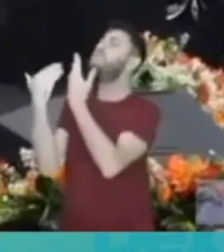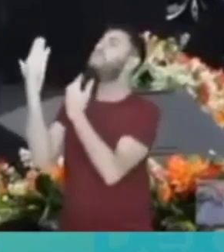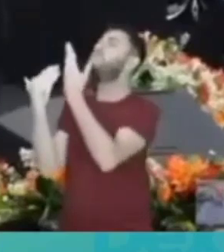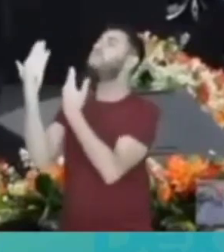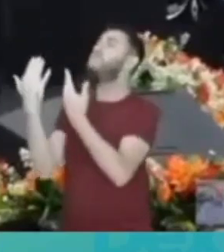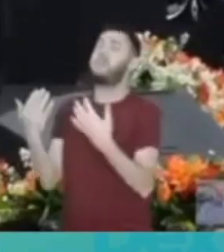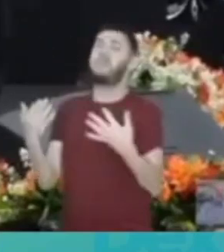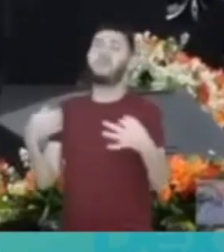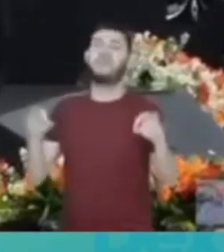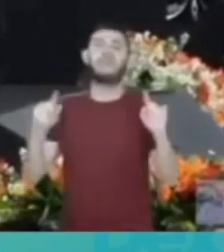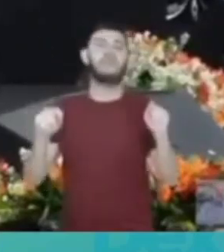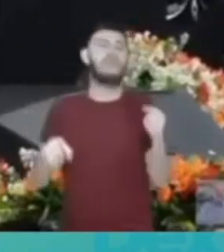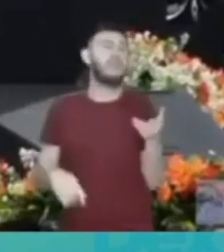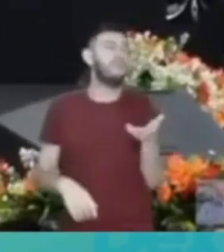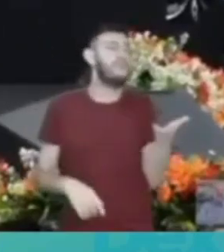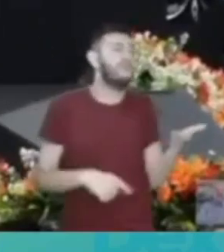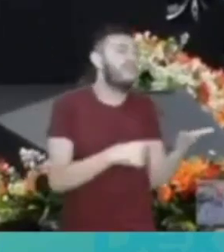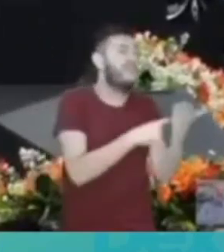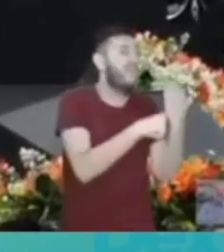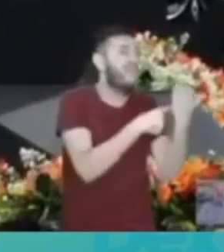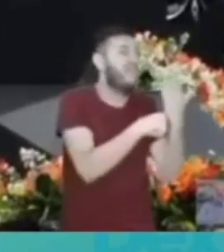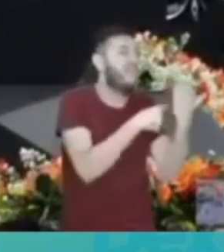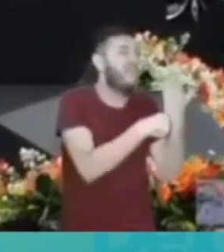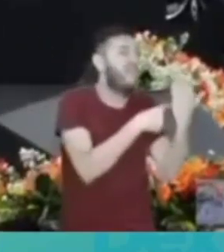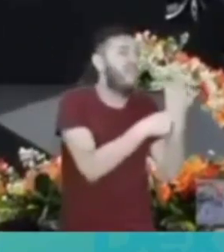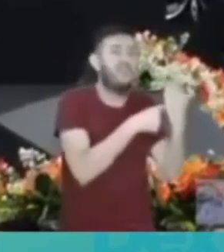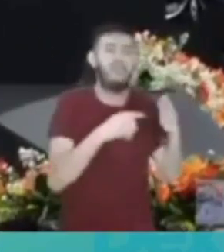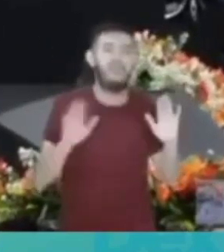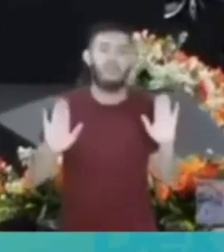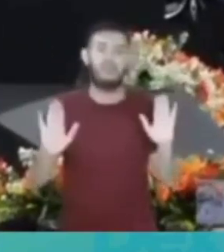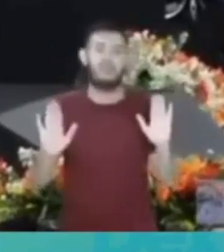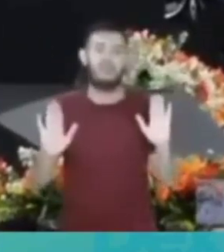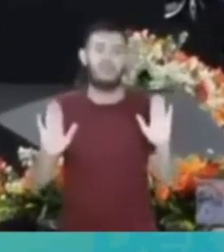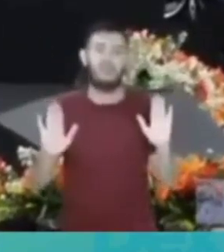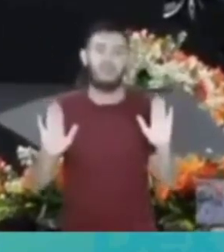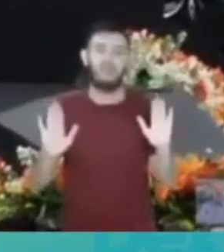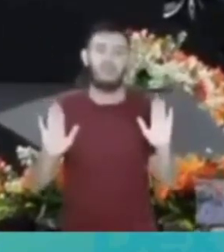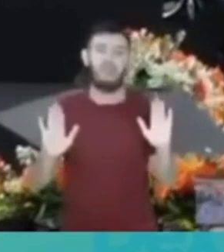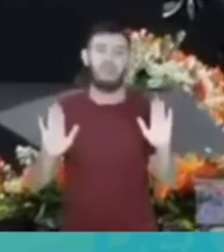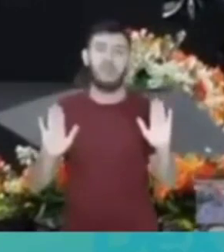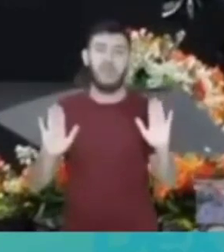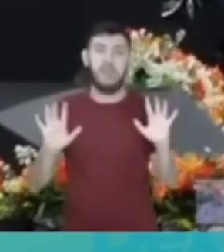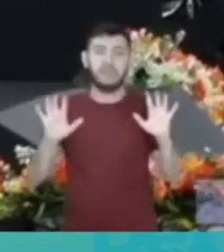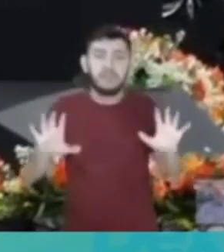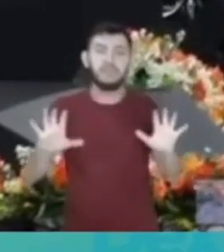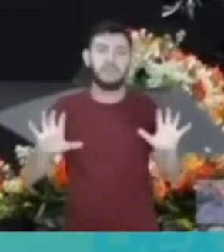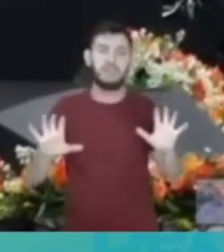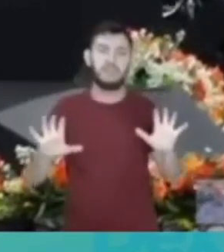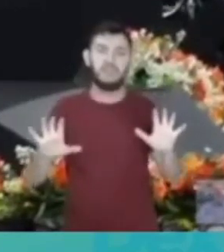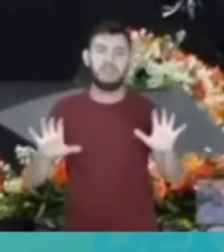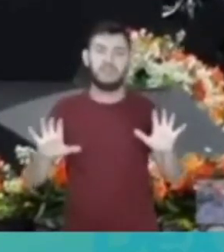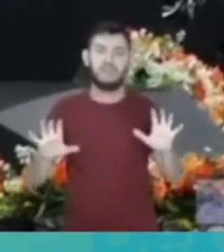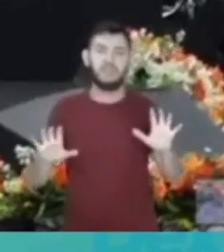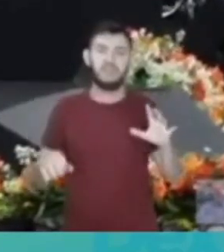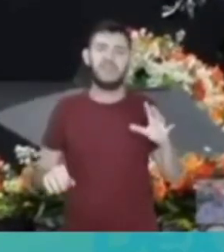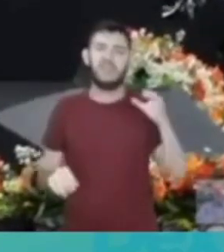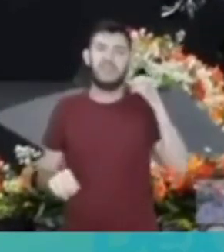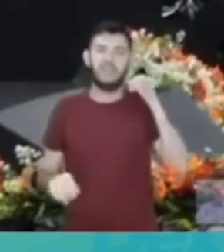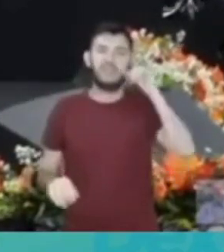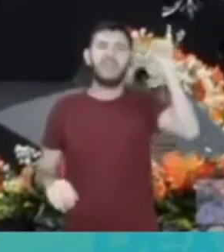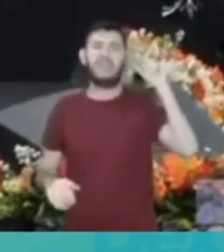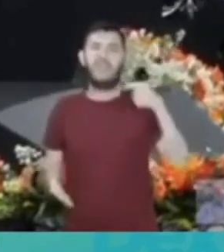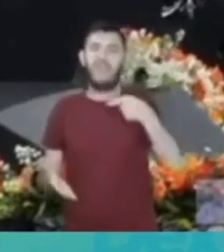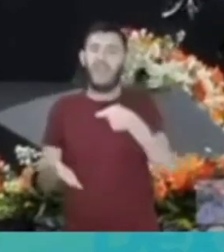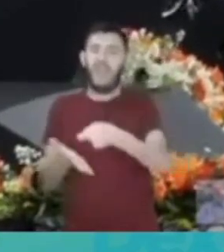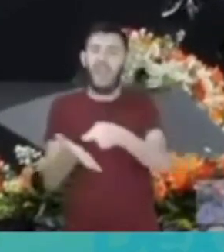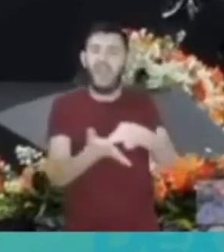ninguém. É assim que a gente tem que fazer, para a gente não ser obrigado a escutar